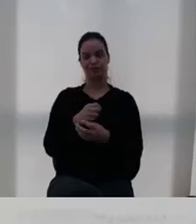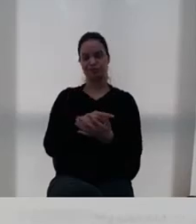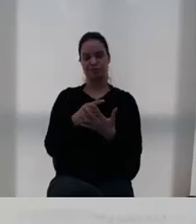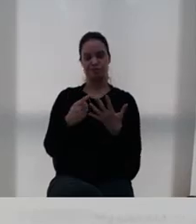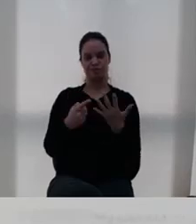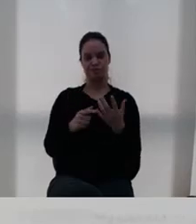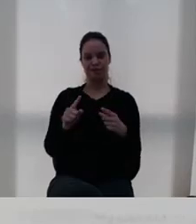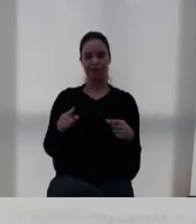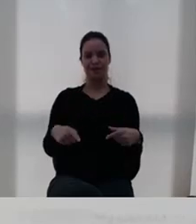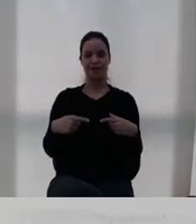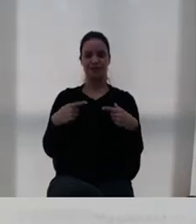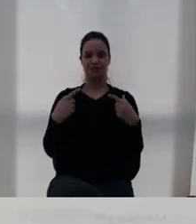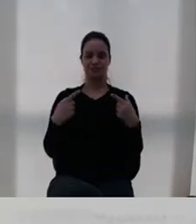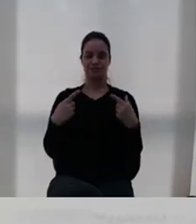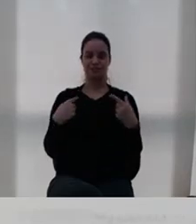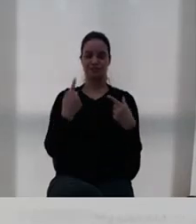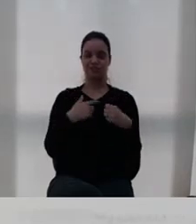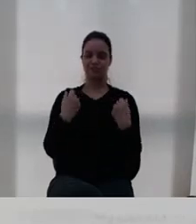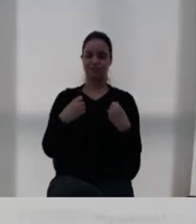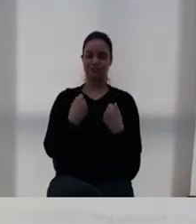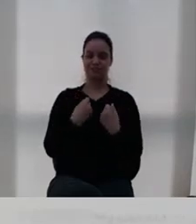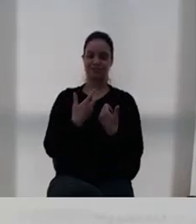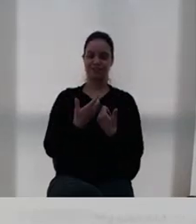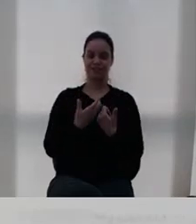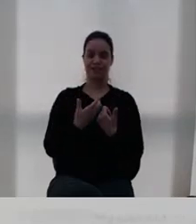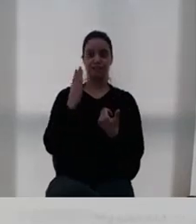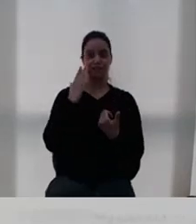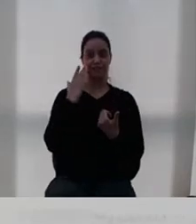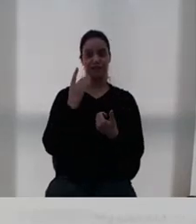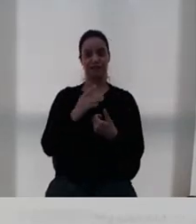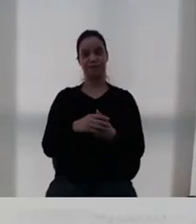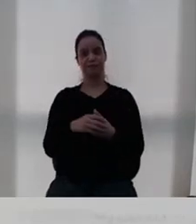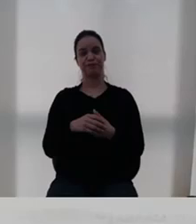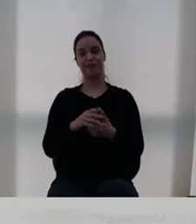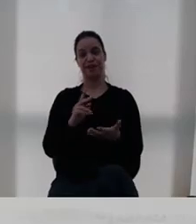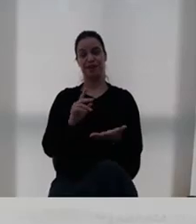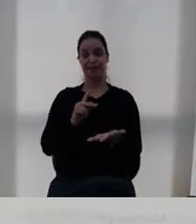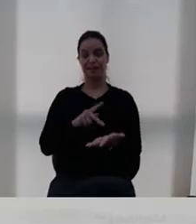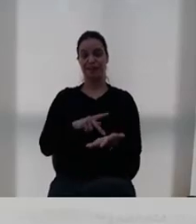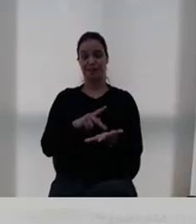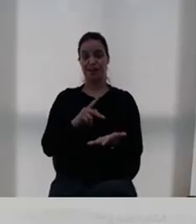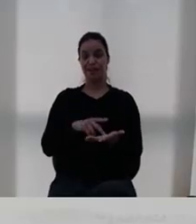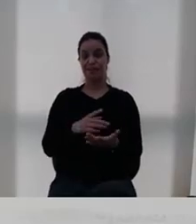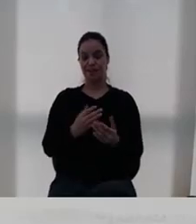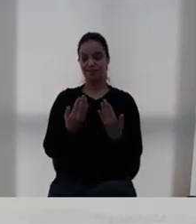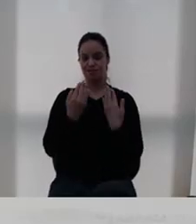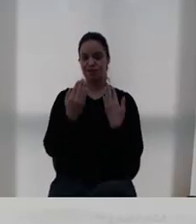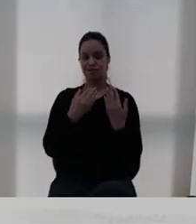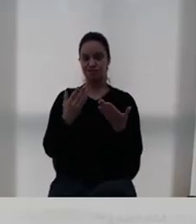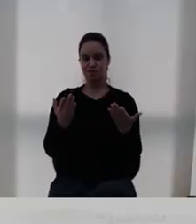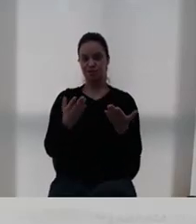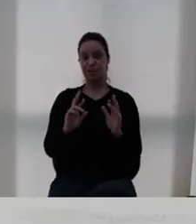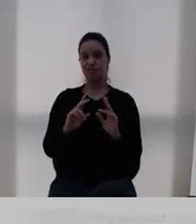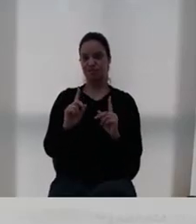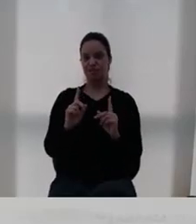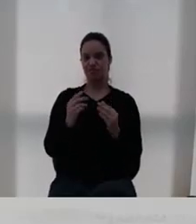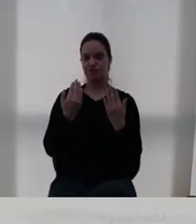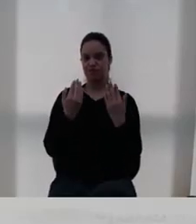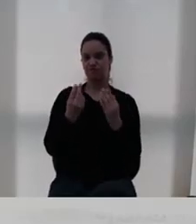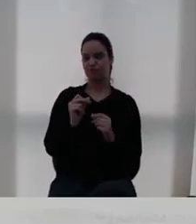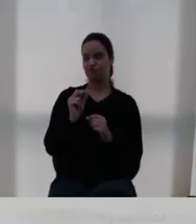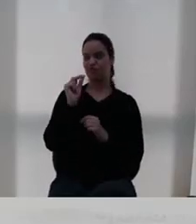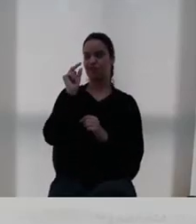uma reconexão de todas essas atuações com a realidade do atendimento de hoje da Defensoria Pública, que é muito diferente do atendimento de alguns anos atrás, onde